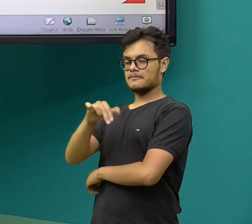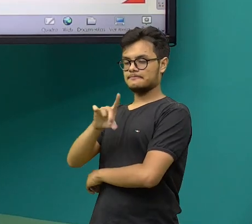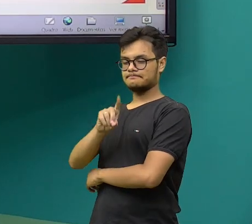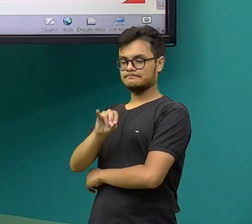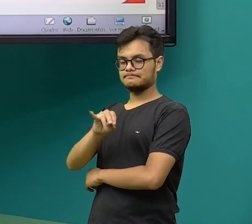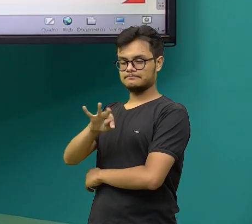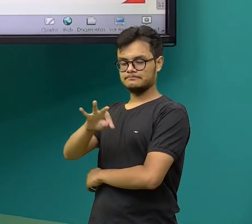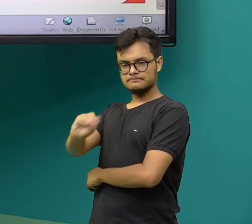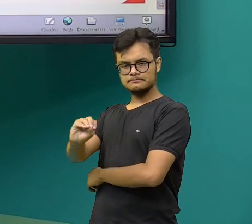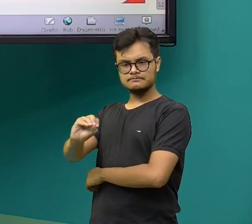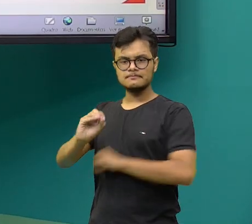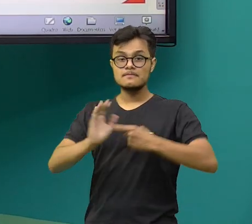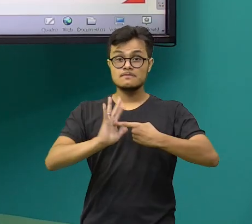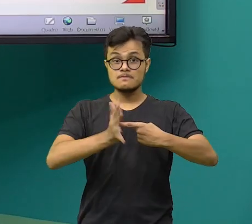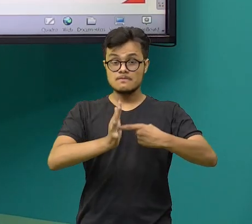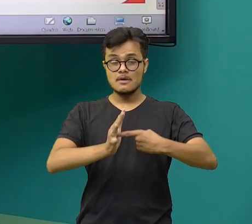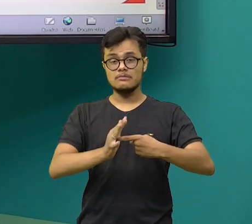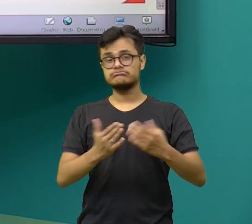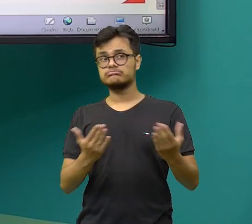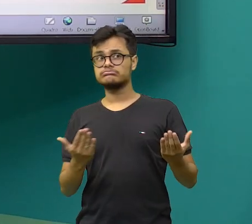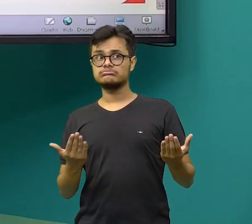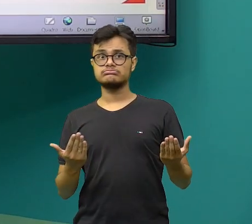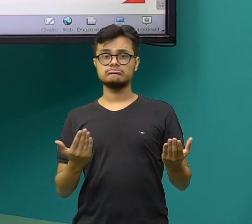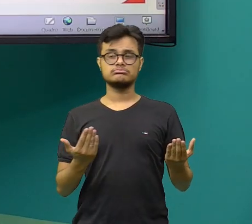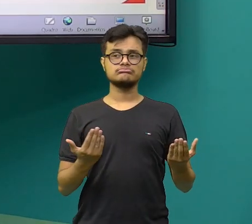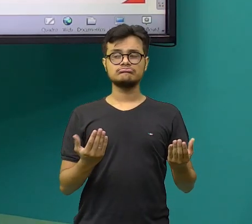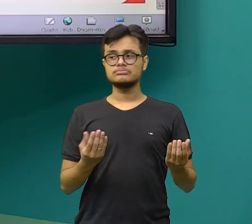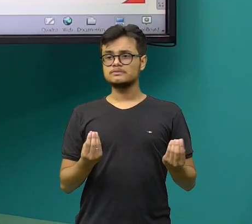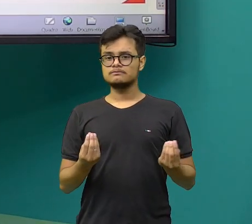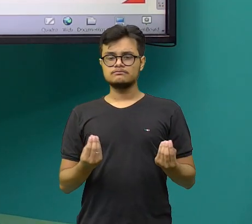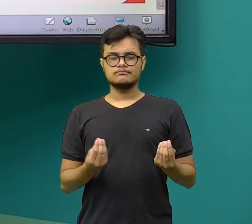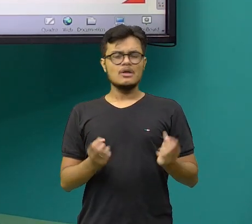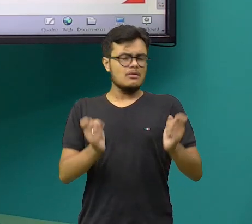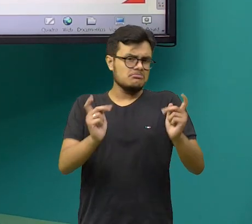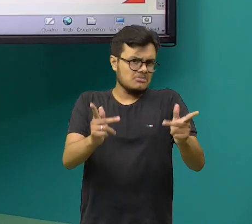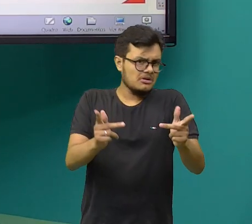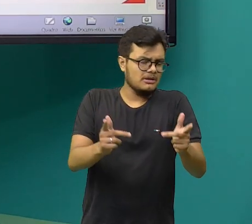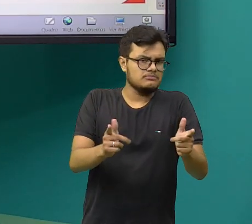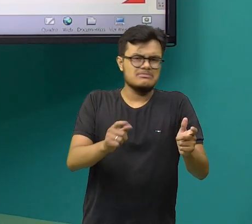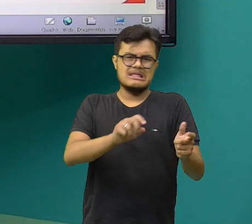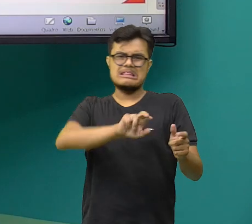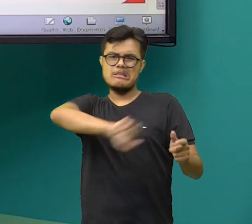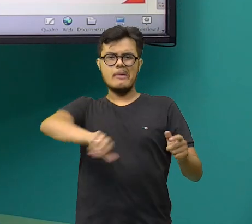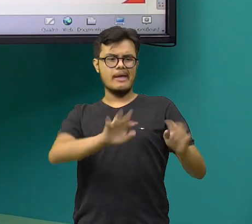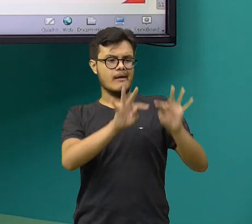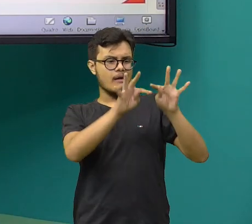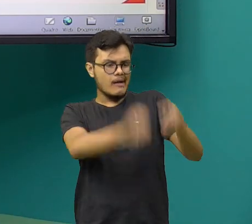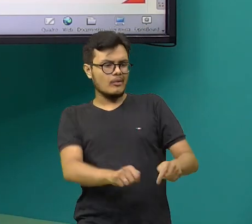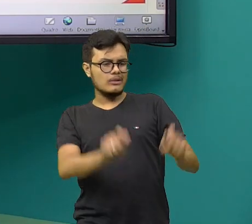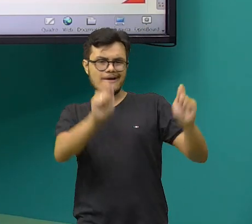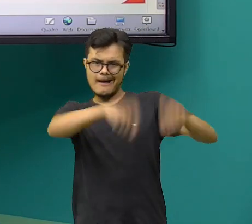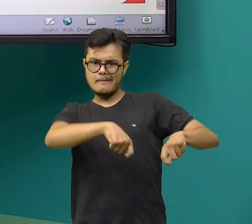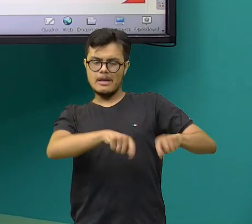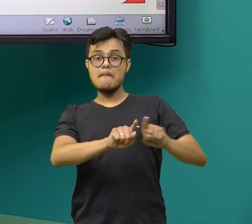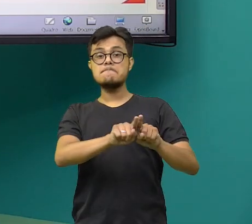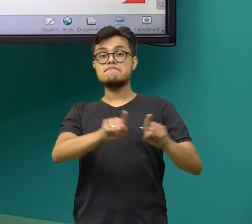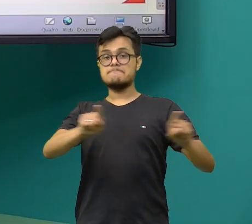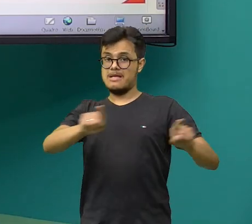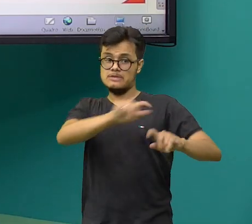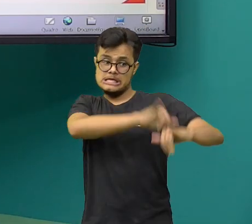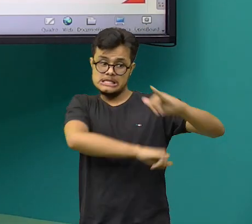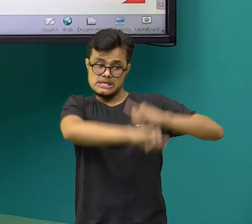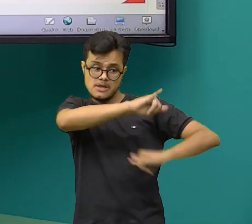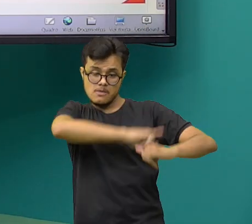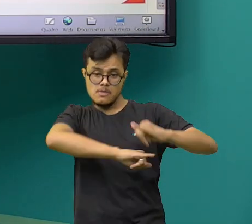máquina térmica? Já que eu não consigo utilizar 100% da energia que está sendo fornecida para a minha